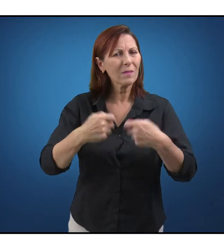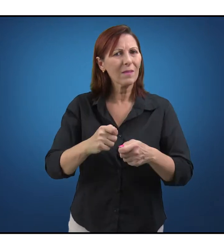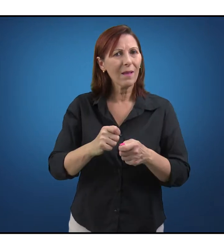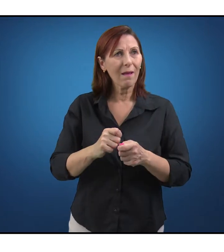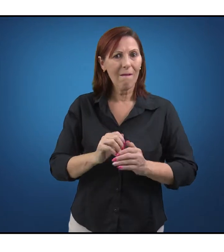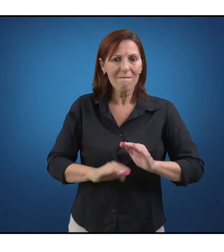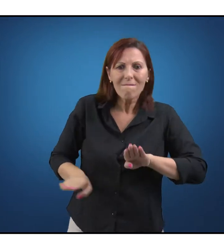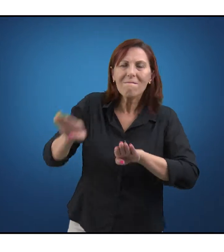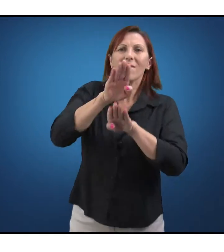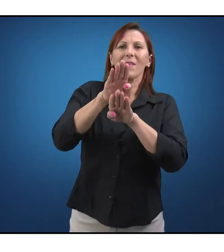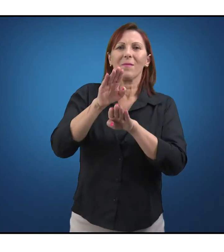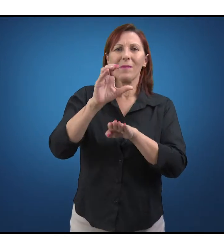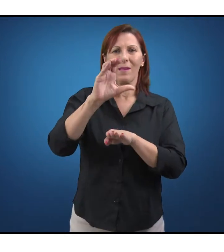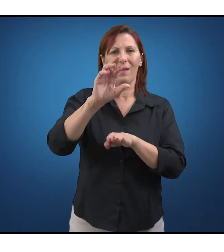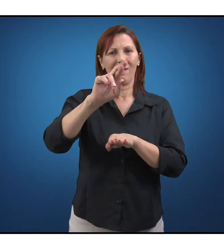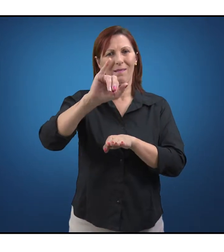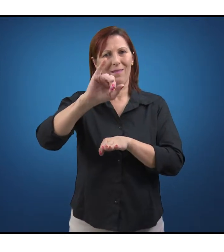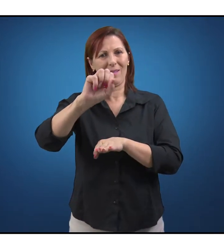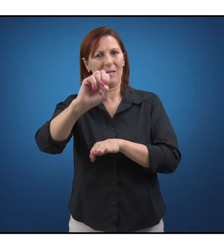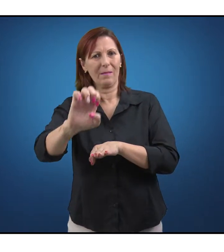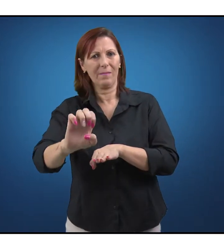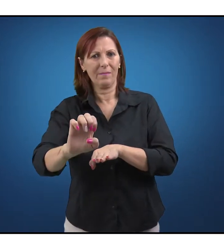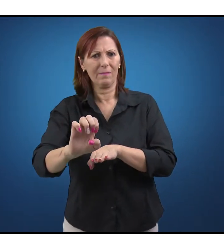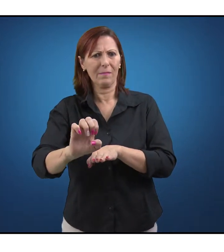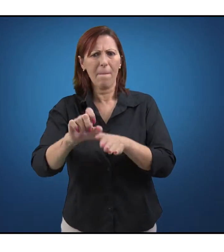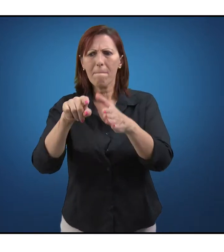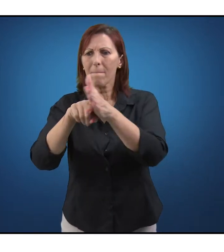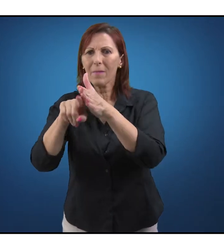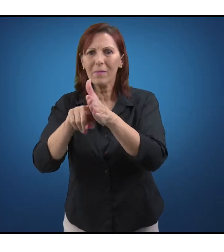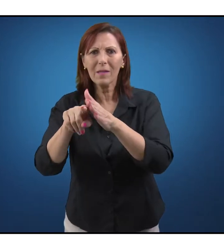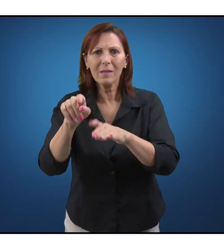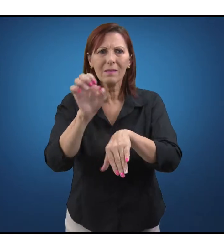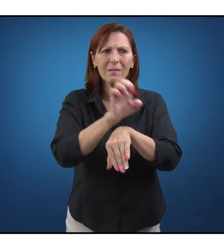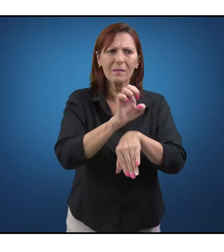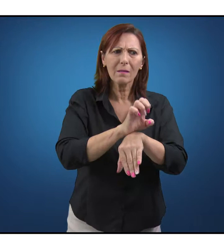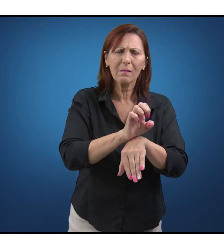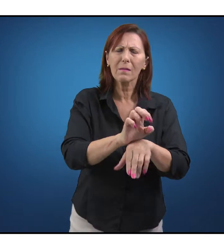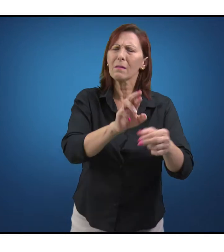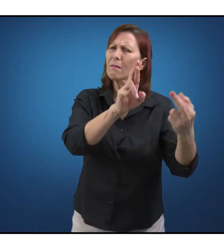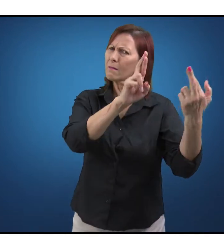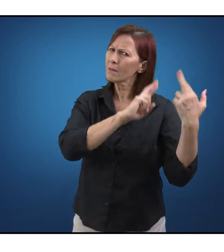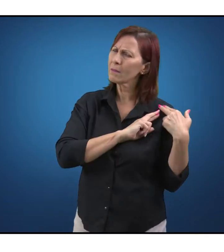crise, em questionar o Estado sobre sua responsabilidade. Será que o